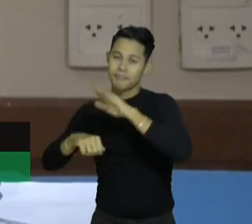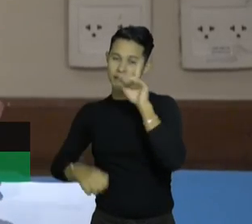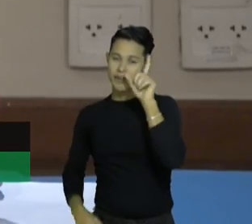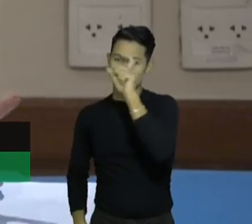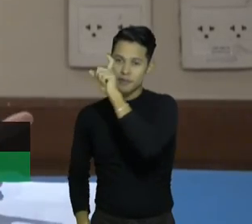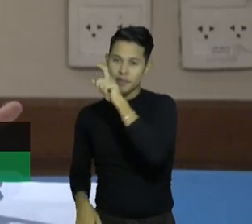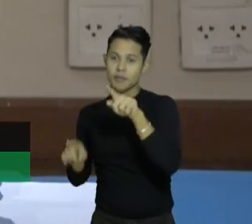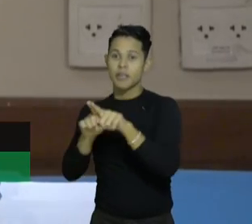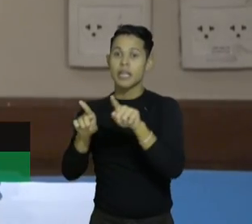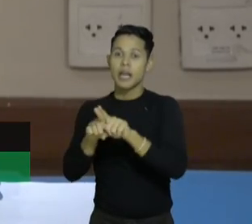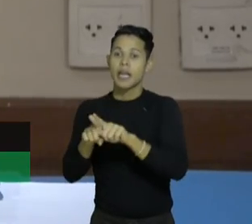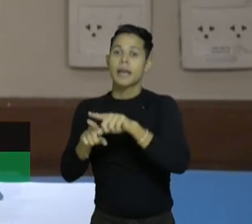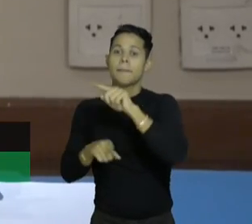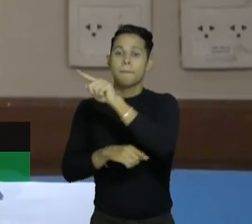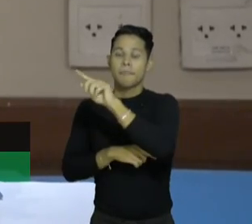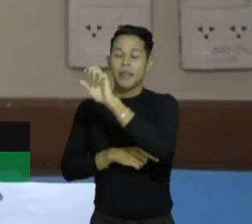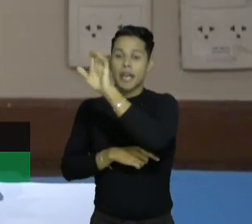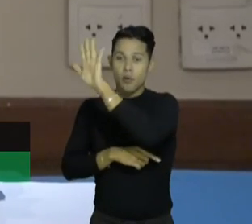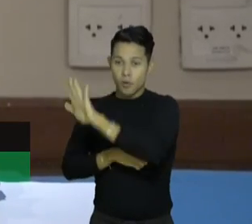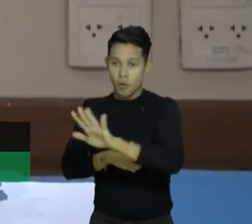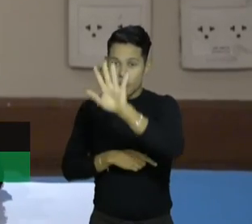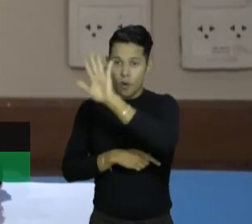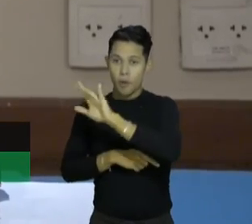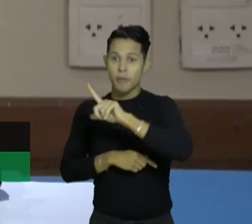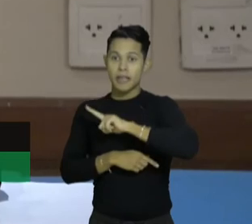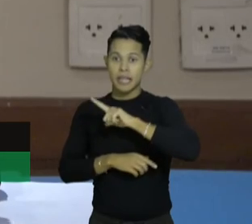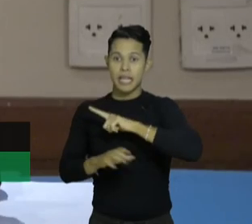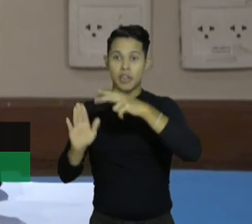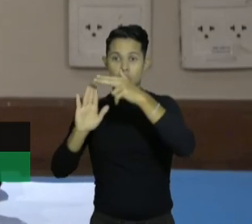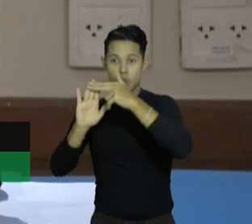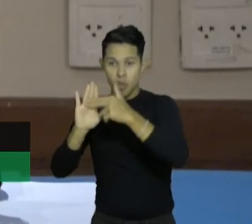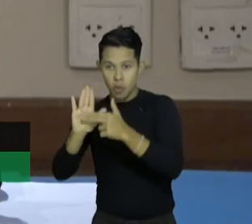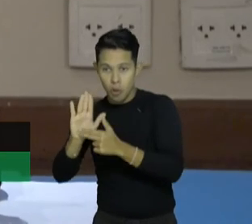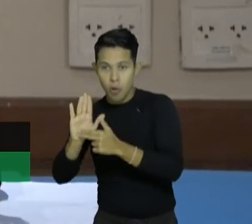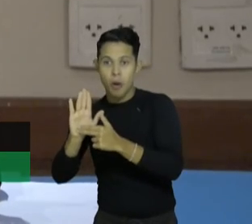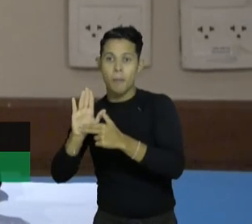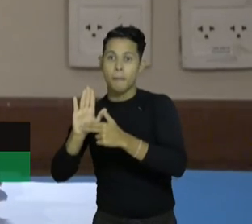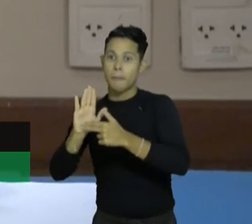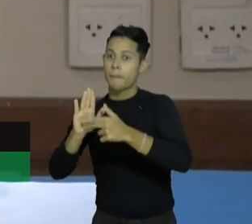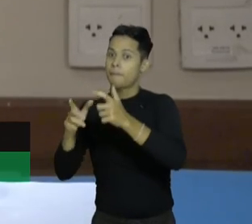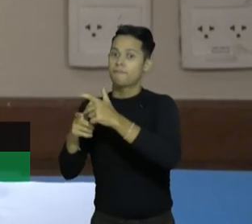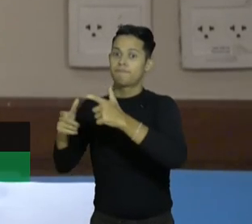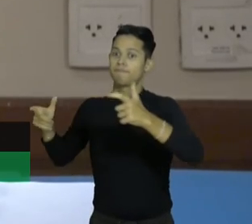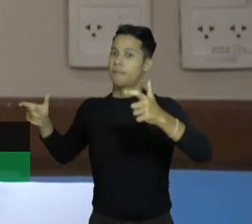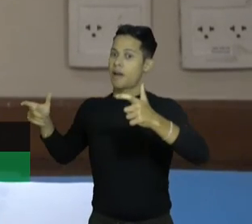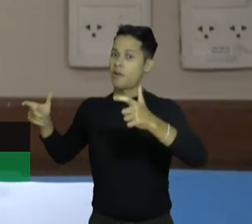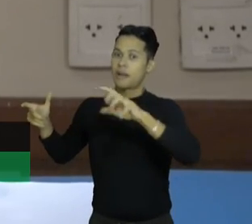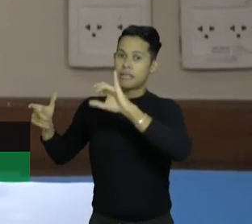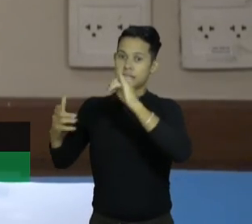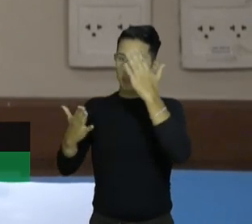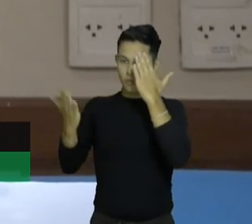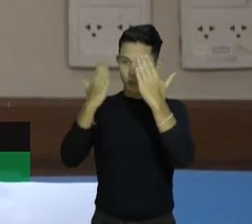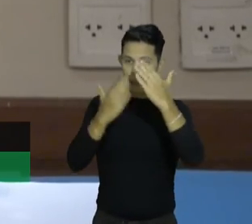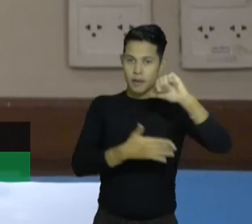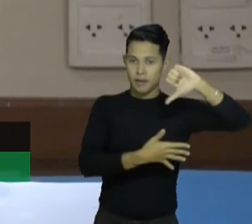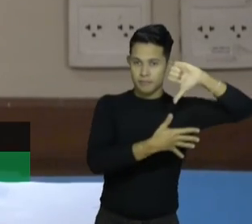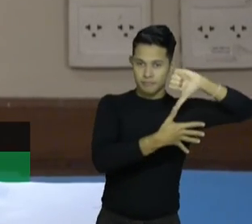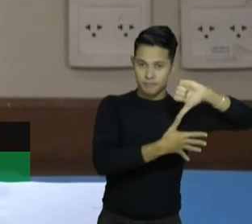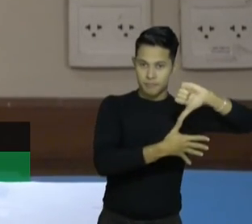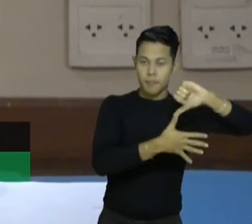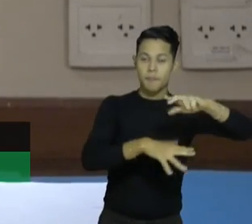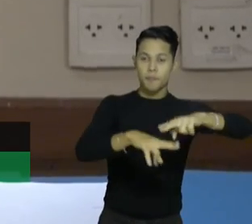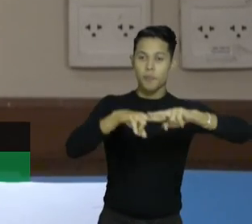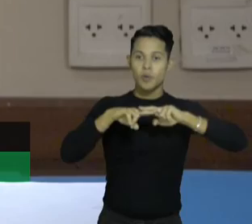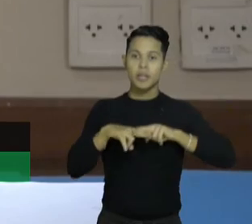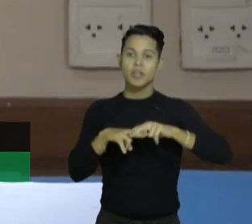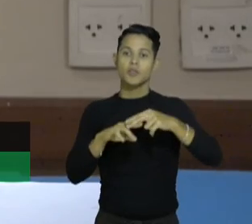construção normativa então a densidade normativa da União Europeia é muito maior que do Merco Sul então há uma tendência de que os padrões